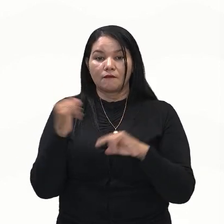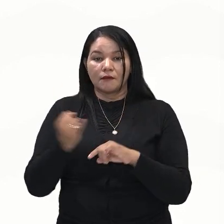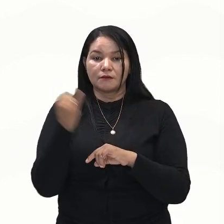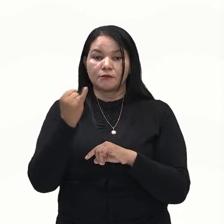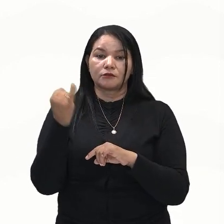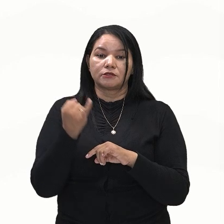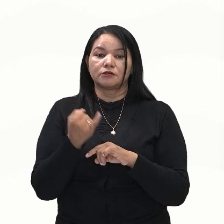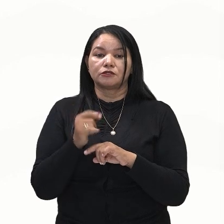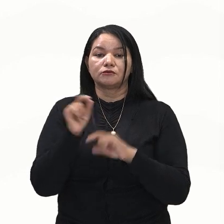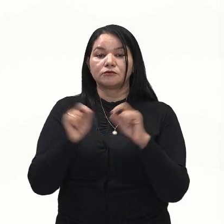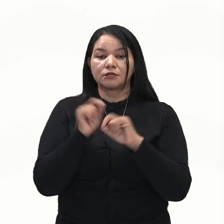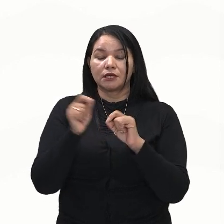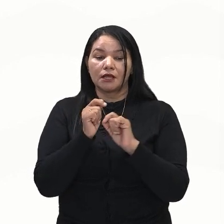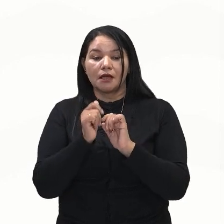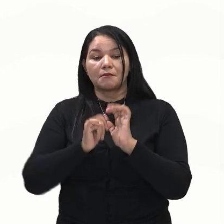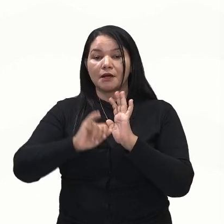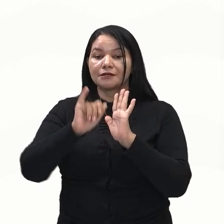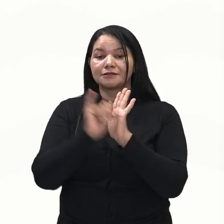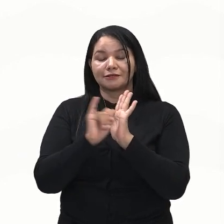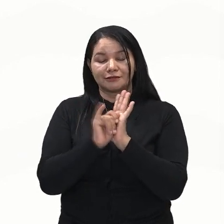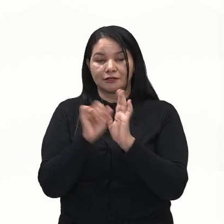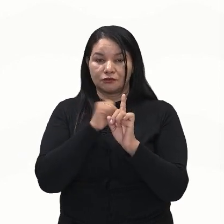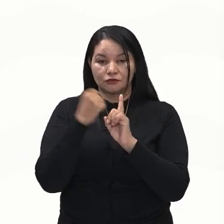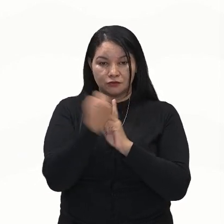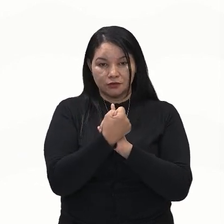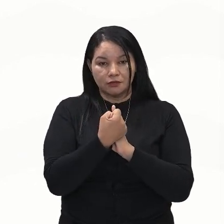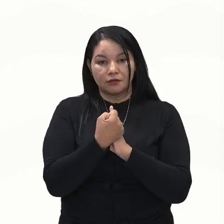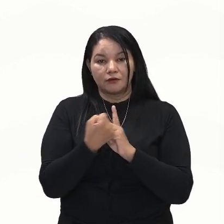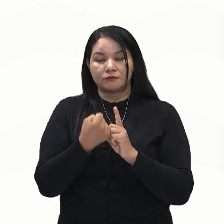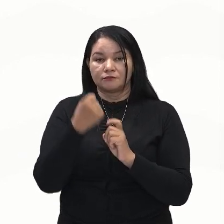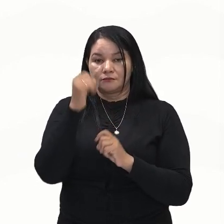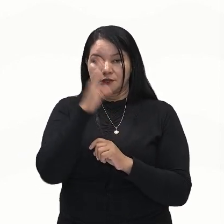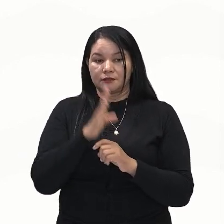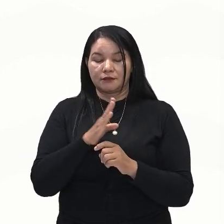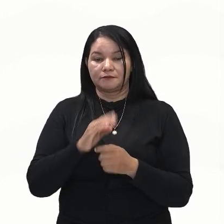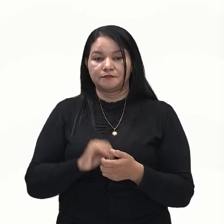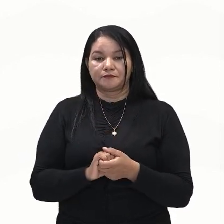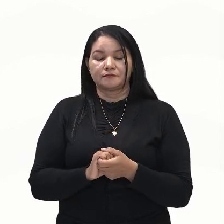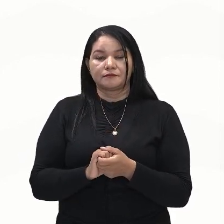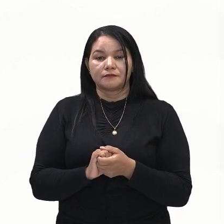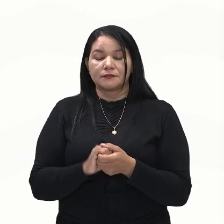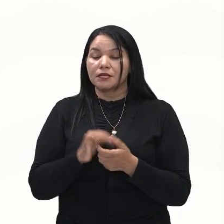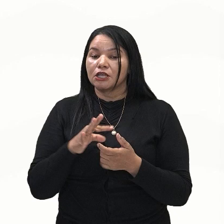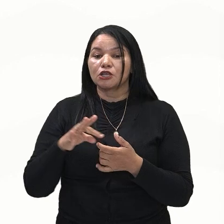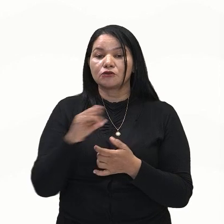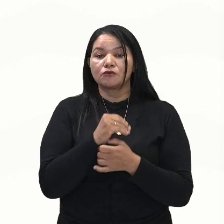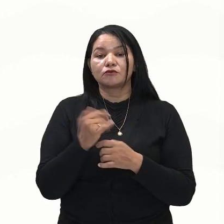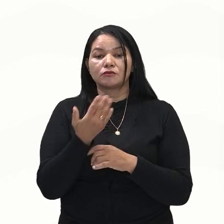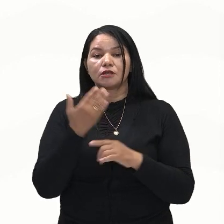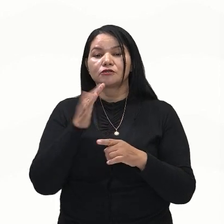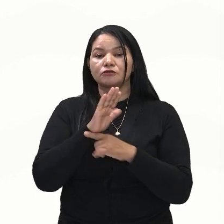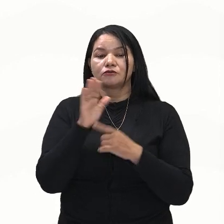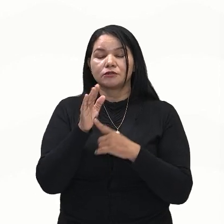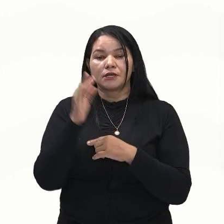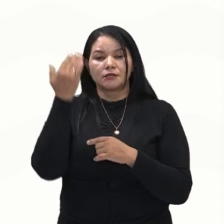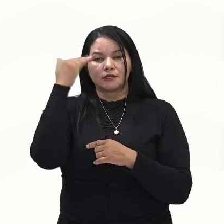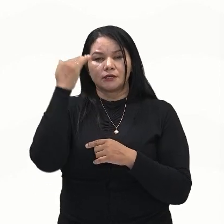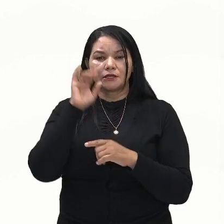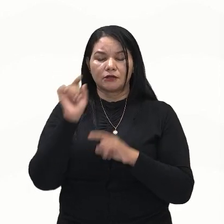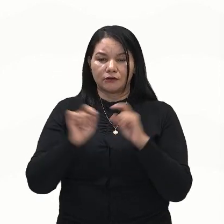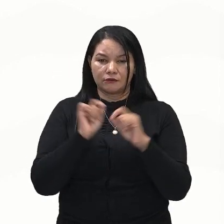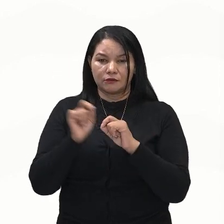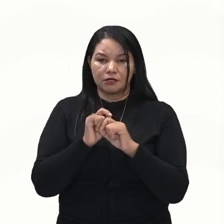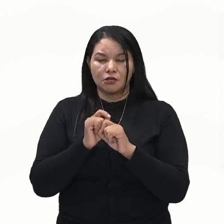para uma identidade social. E isso tudo também nos leva a compreender que não é de